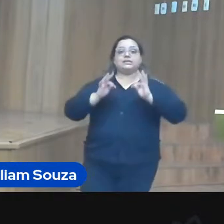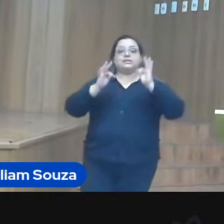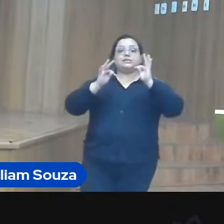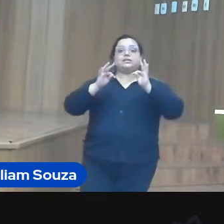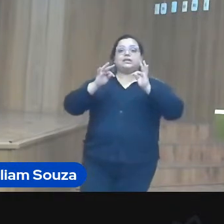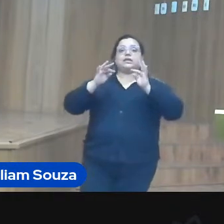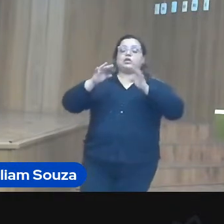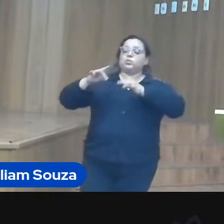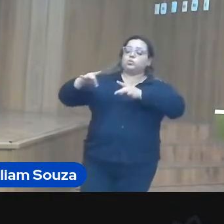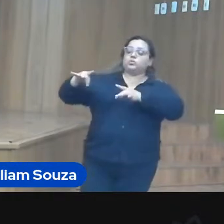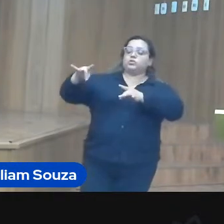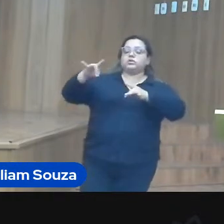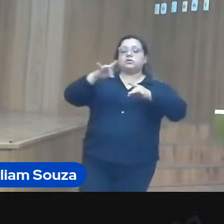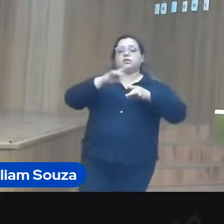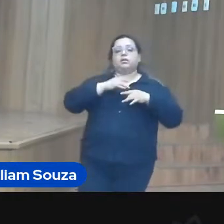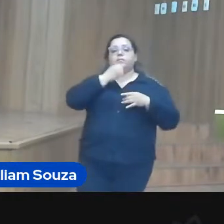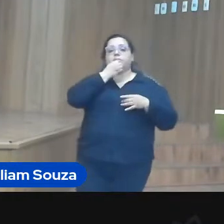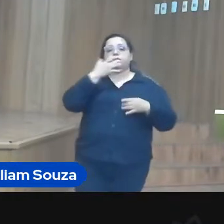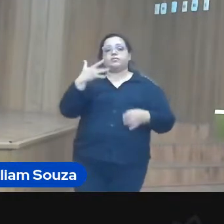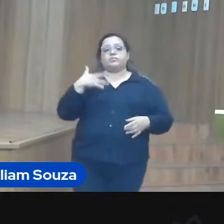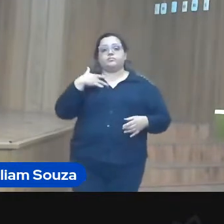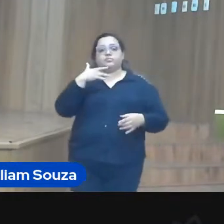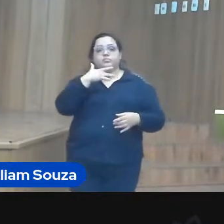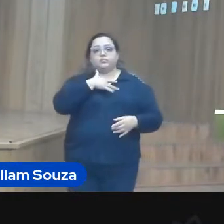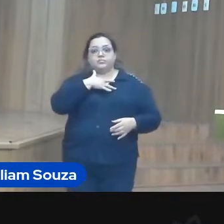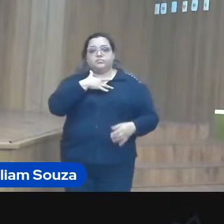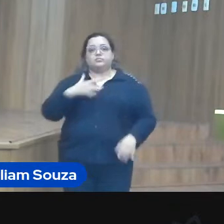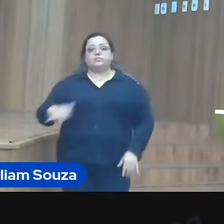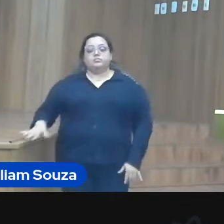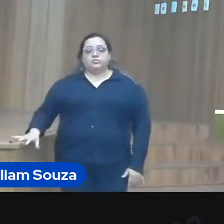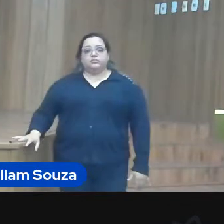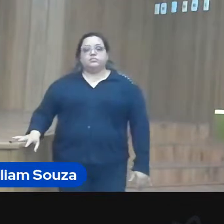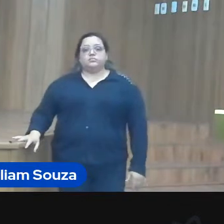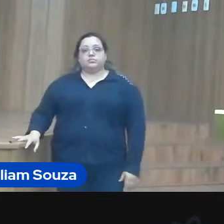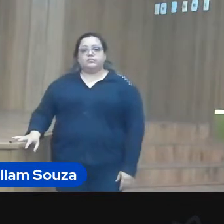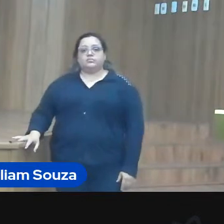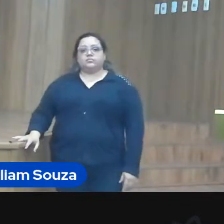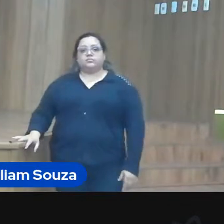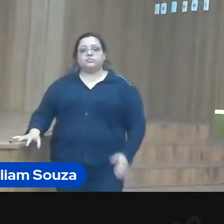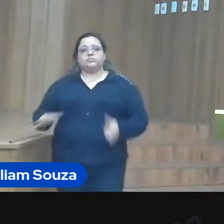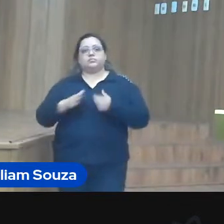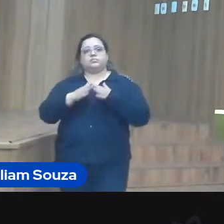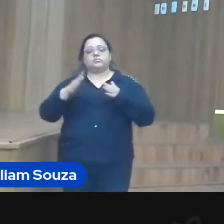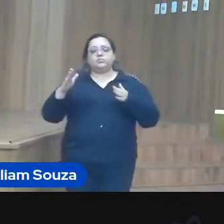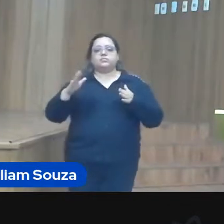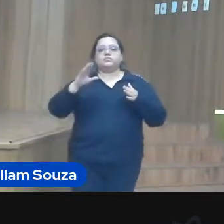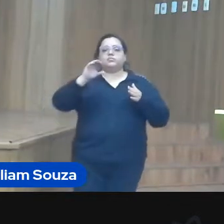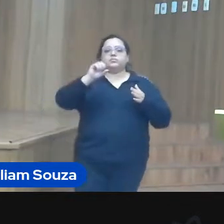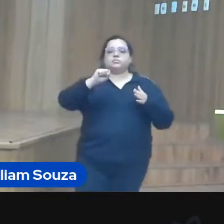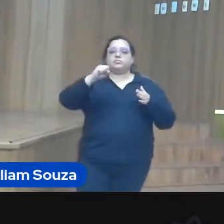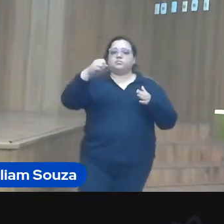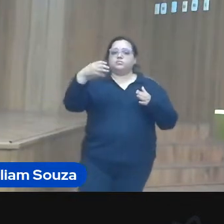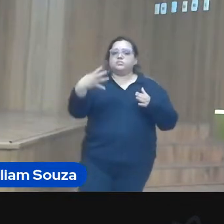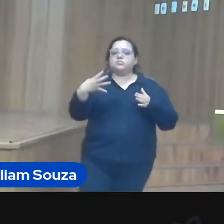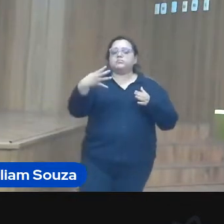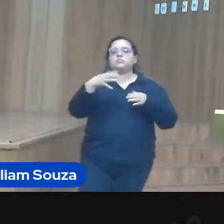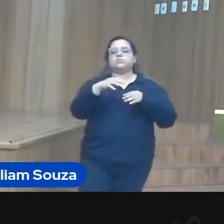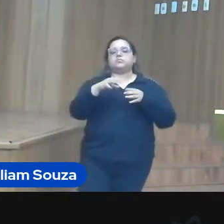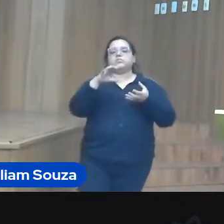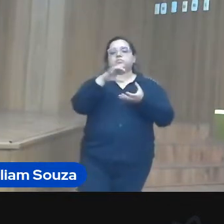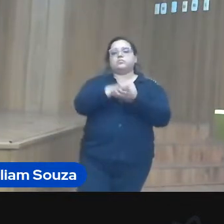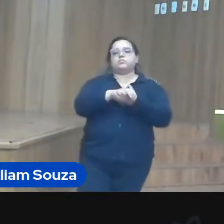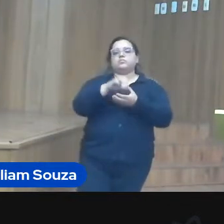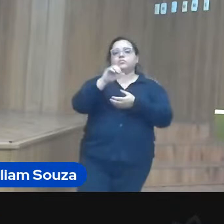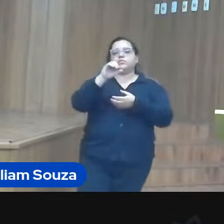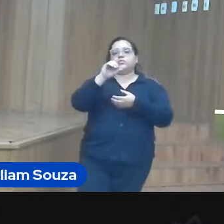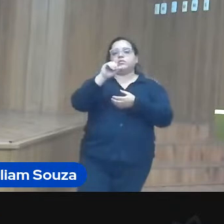bem-estar. Então, a etnomatemática vem aí, 84, os trabalhos do casal Asher, na